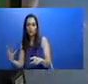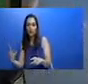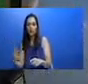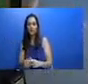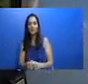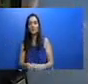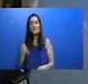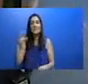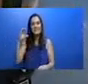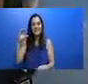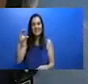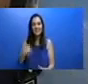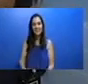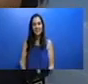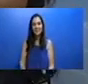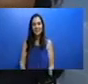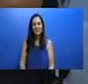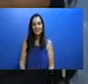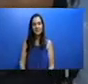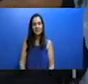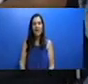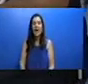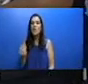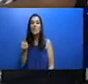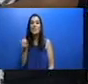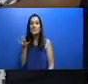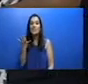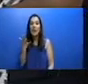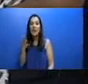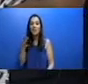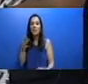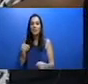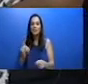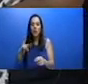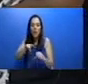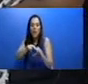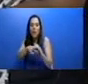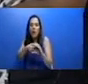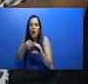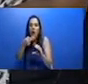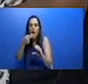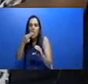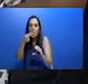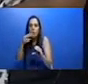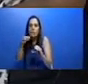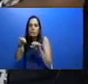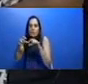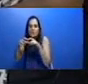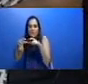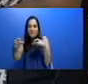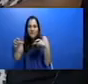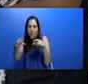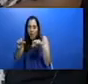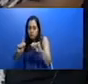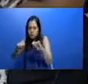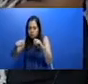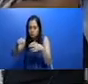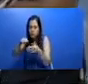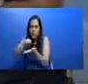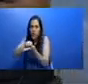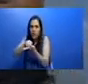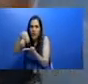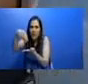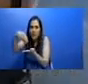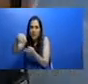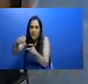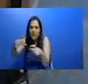C. A quantidade de potes de iogurte em 3 embalagens. Ó, aqui eu tenho uma embalagem. E se eu tivesse 3, que